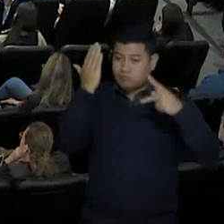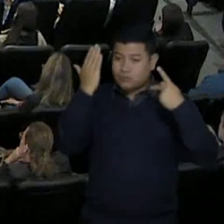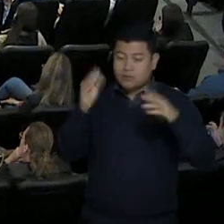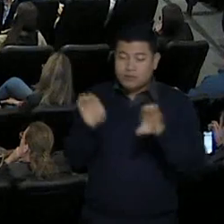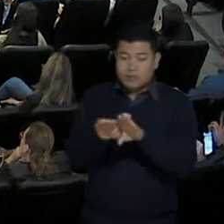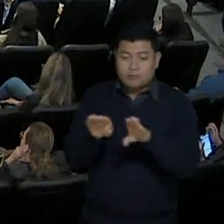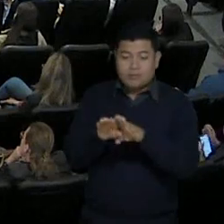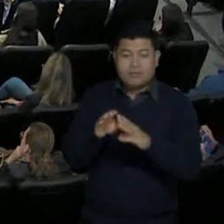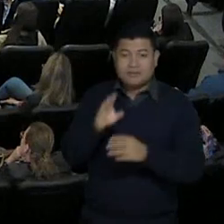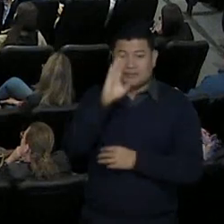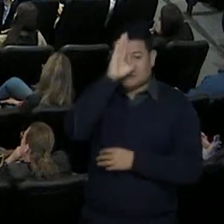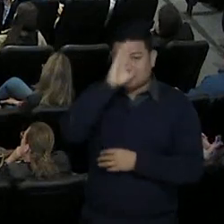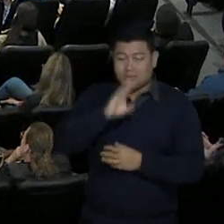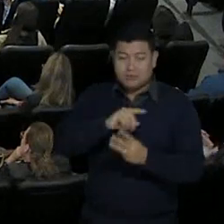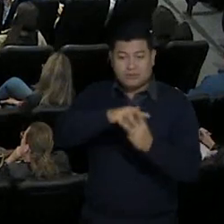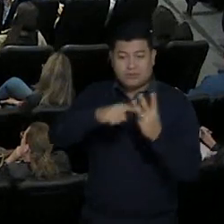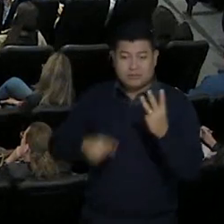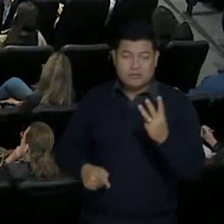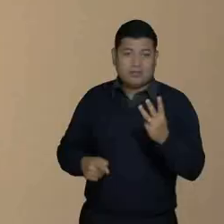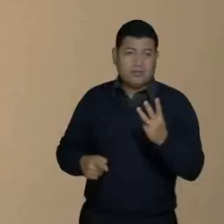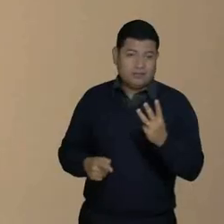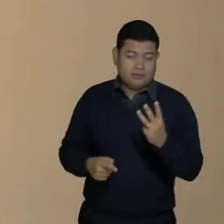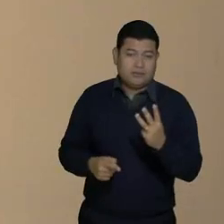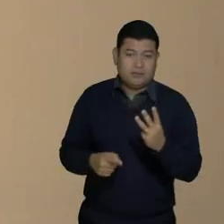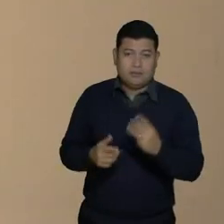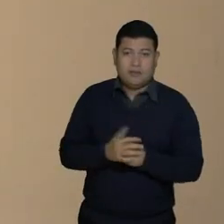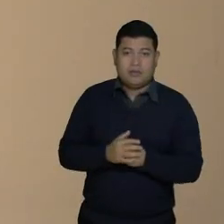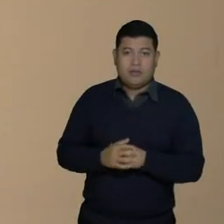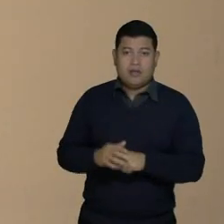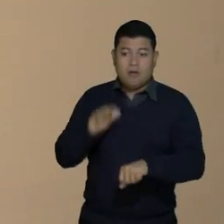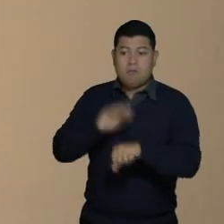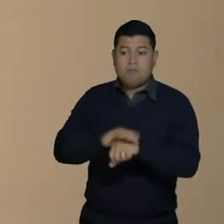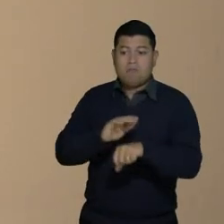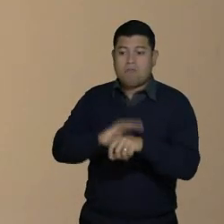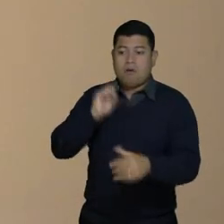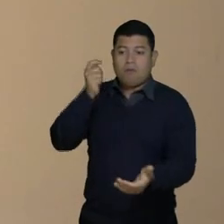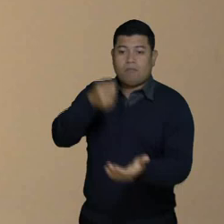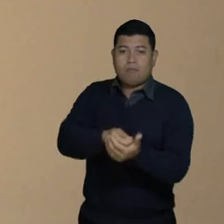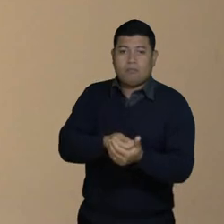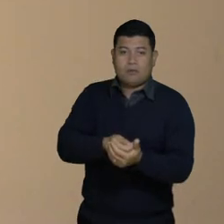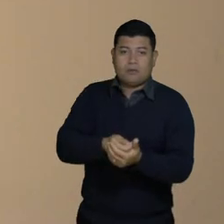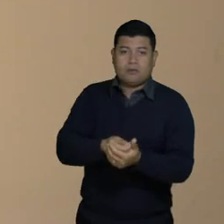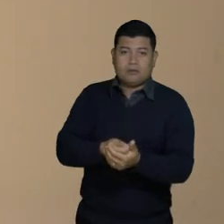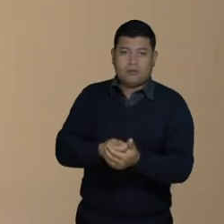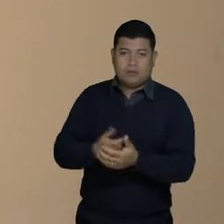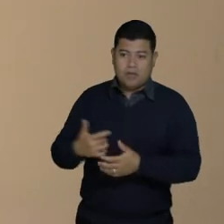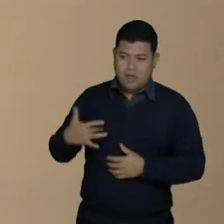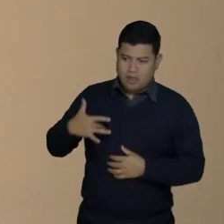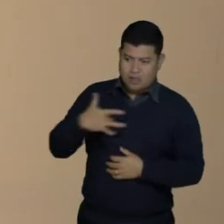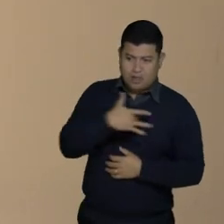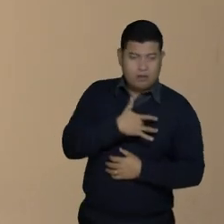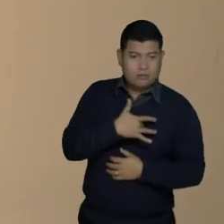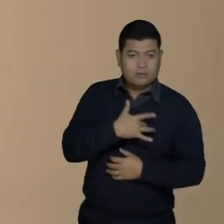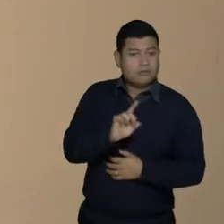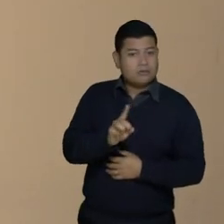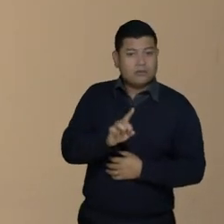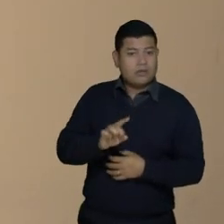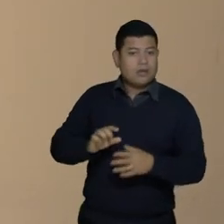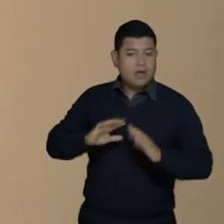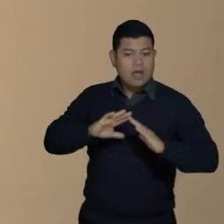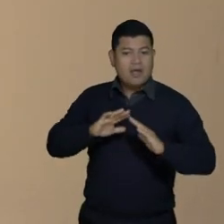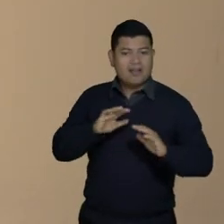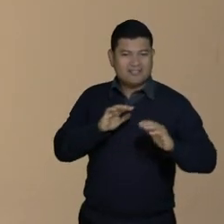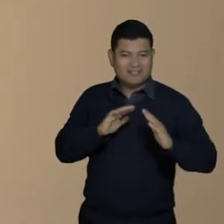o custeios profissionais são todos não são pela saúde são pela secretaria de